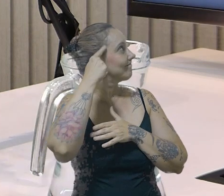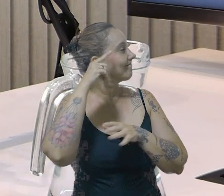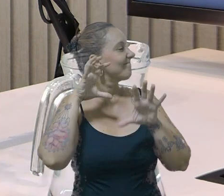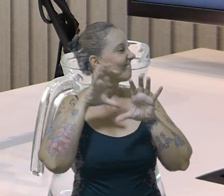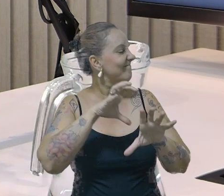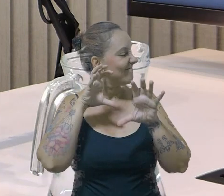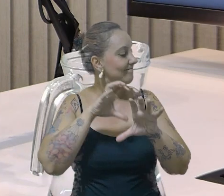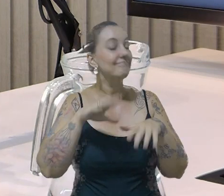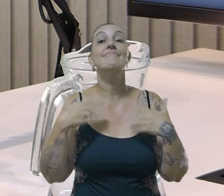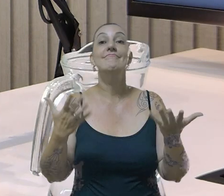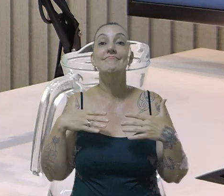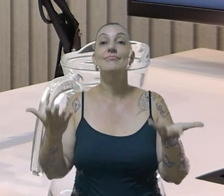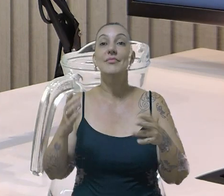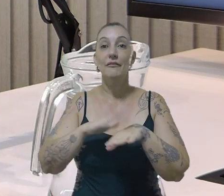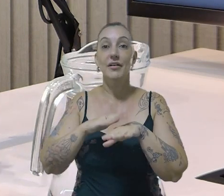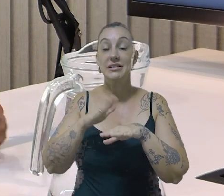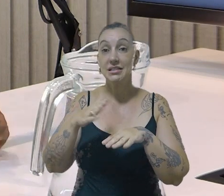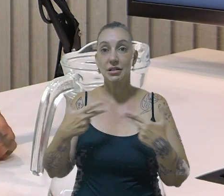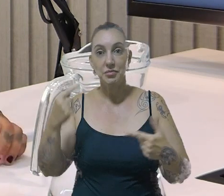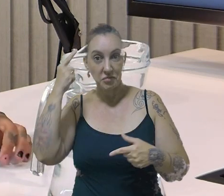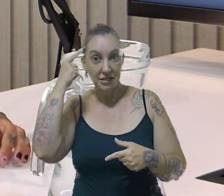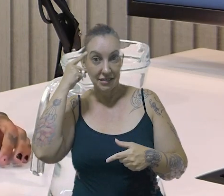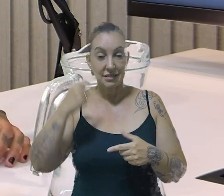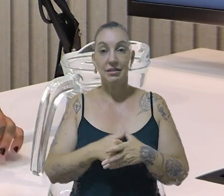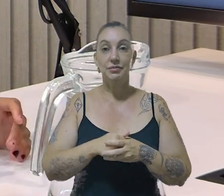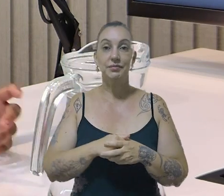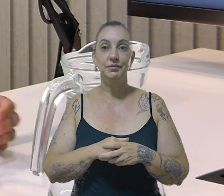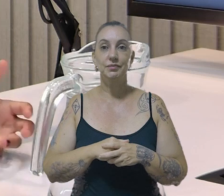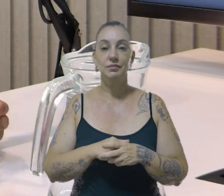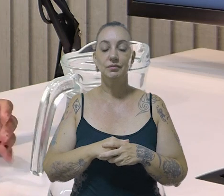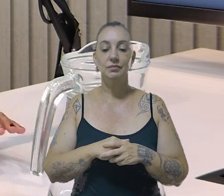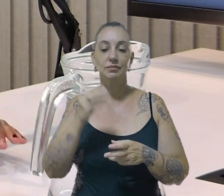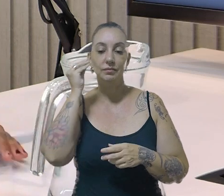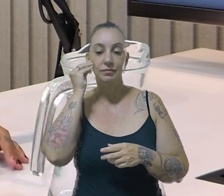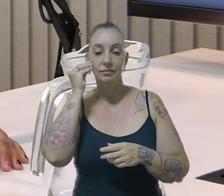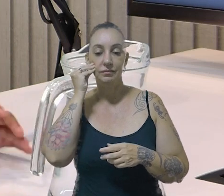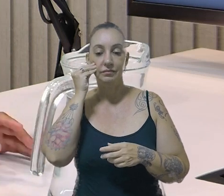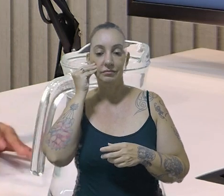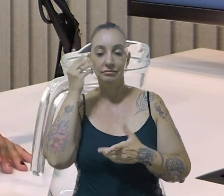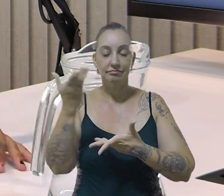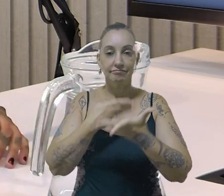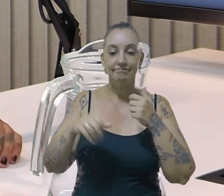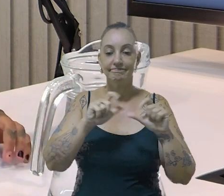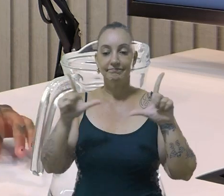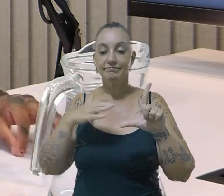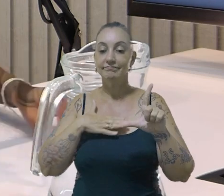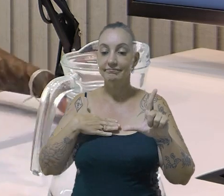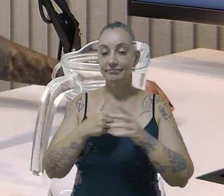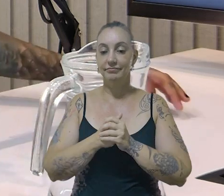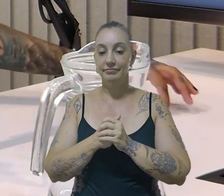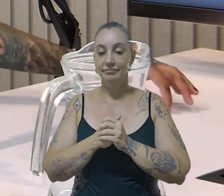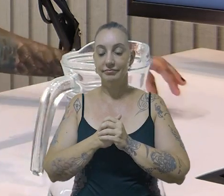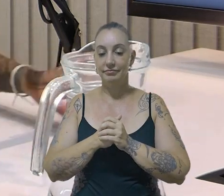fala e aí Car O que que você vai fazer e tal eu tava pensando em aí eu eu tenho muita intervenção em cenário assim eu gosto muito né então eu tinha uma